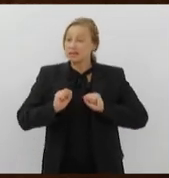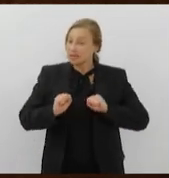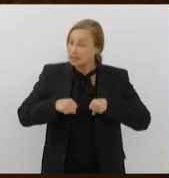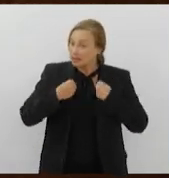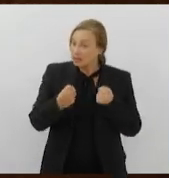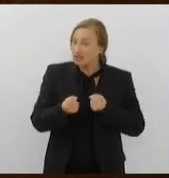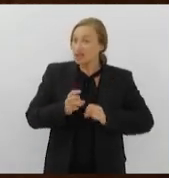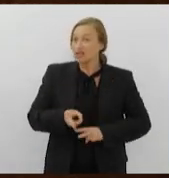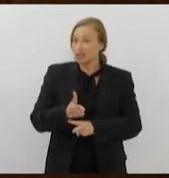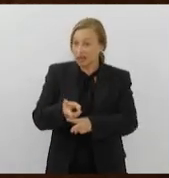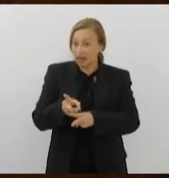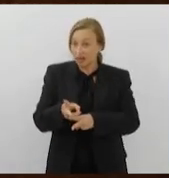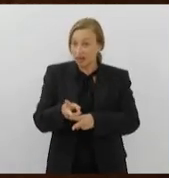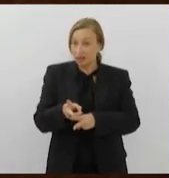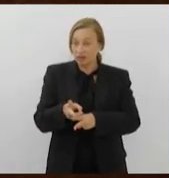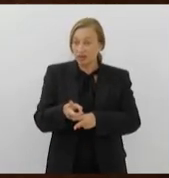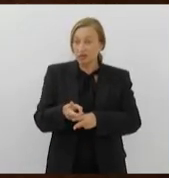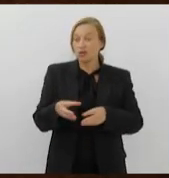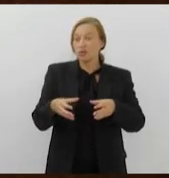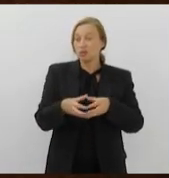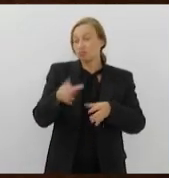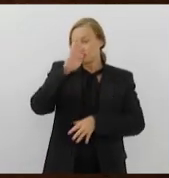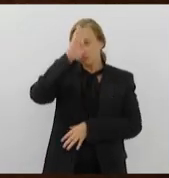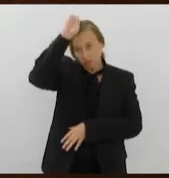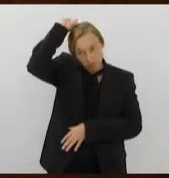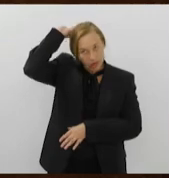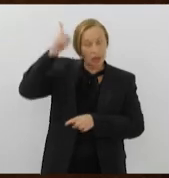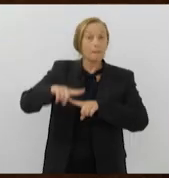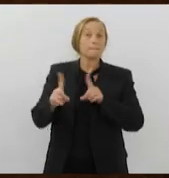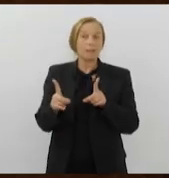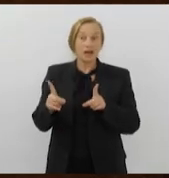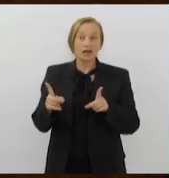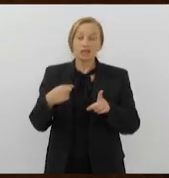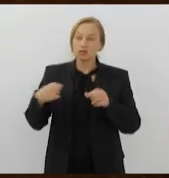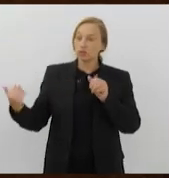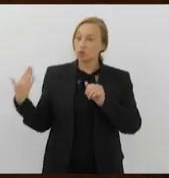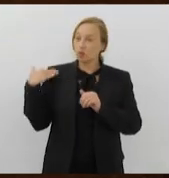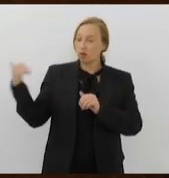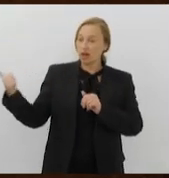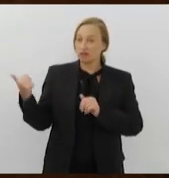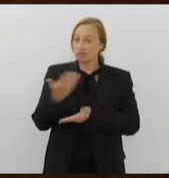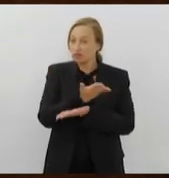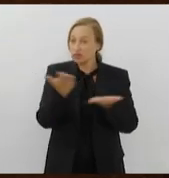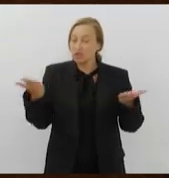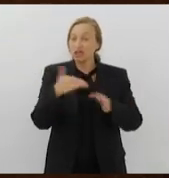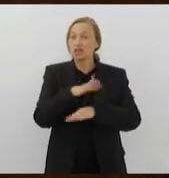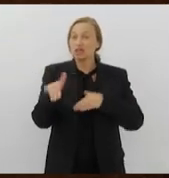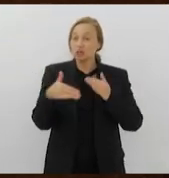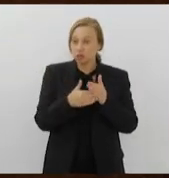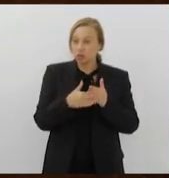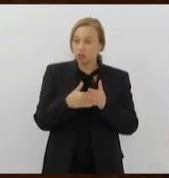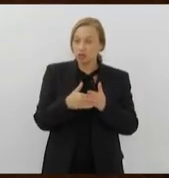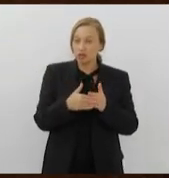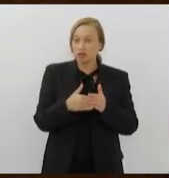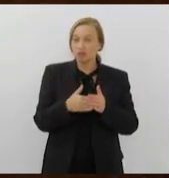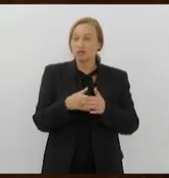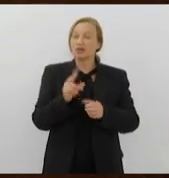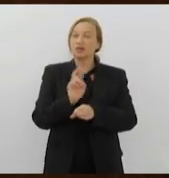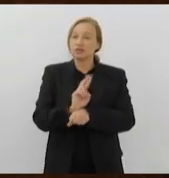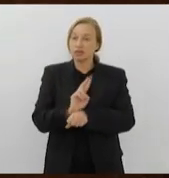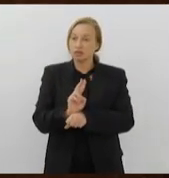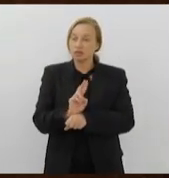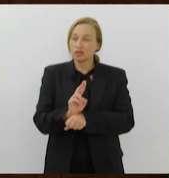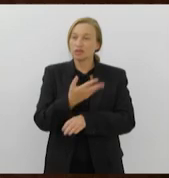muito o pessoal do Corpo de Bombeiros, mas estou ao lado de vocês, de todos que fazem a nossa segurança